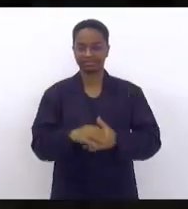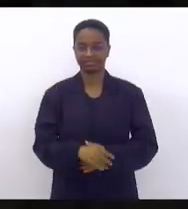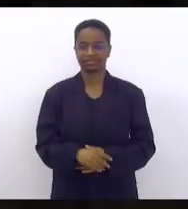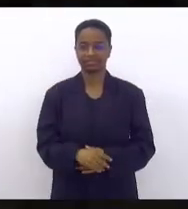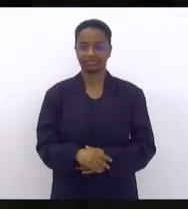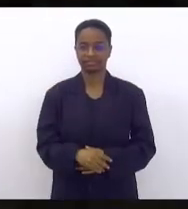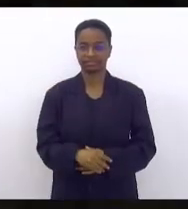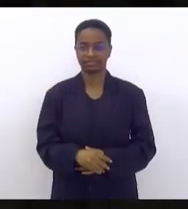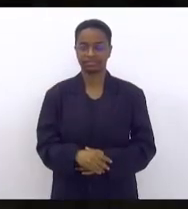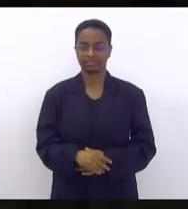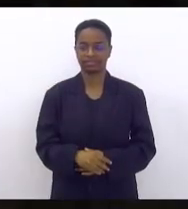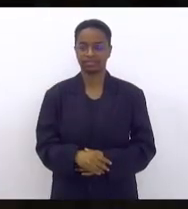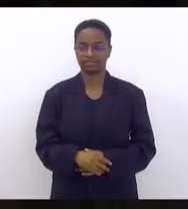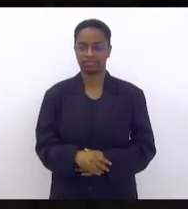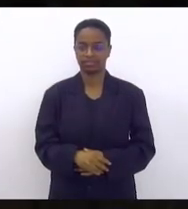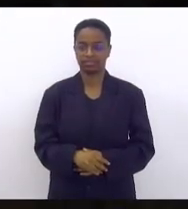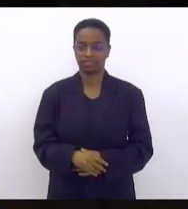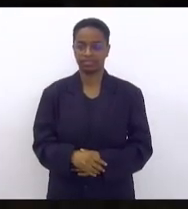Obrigada.